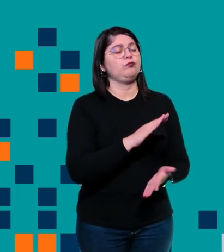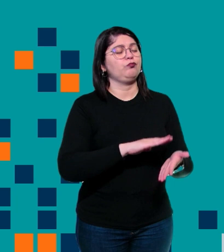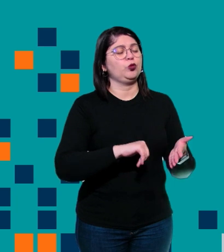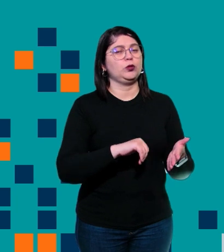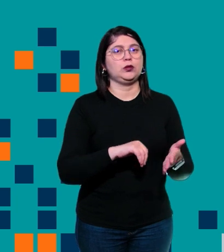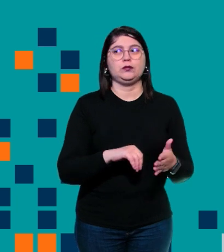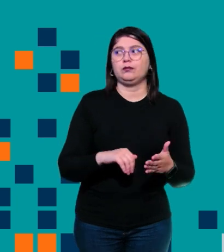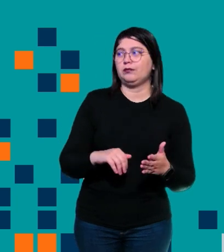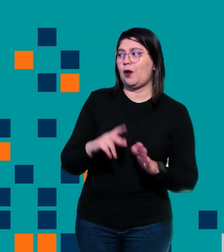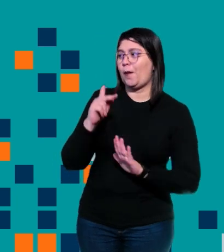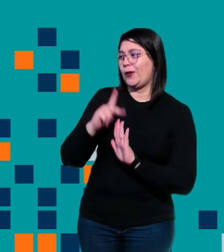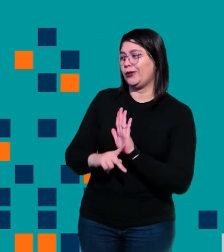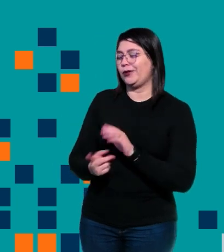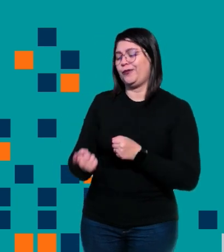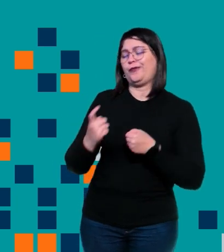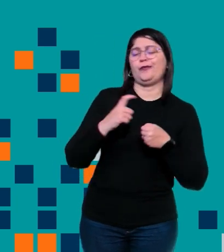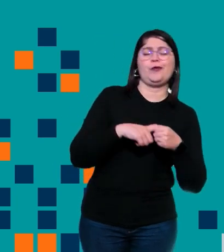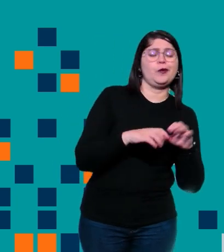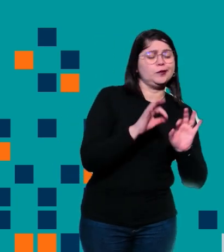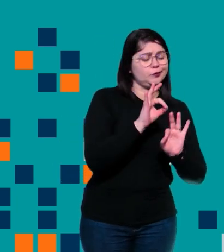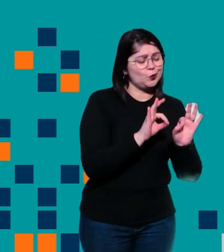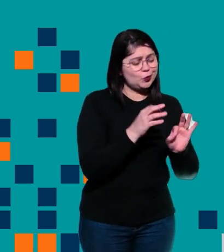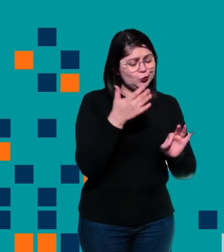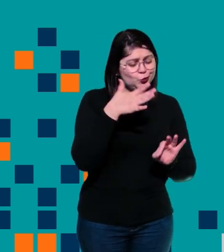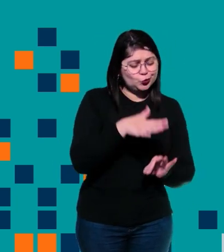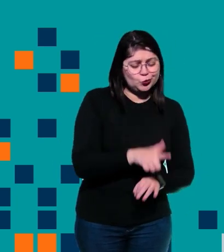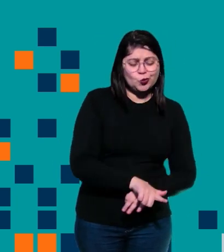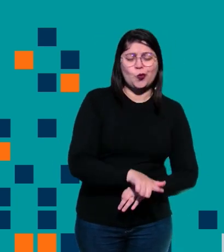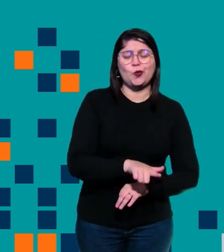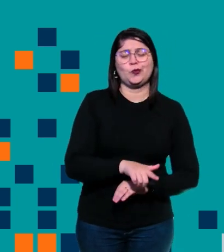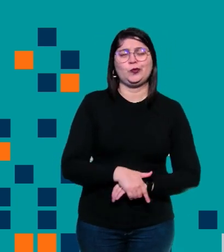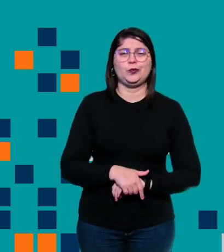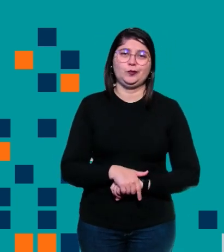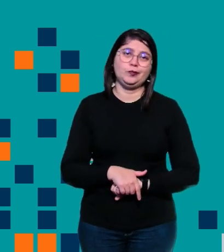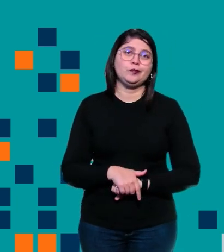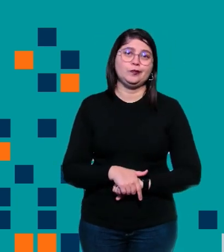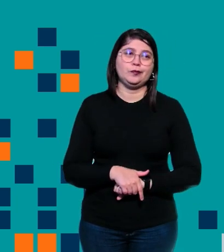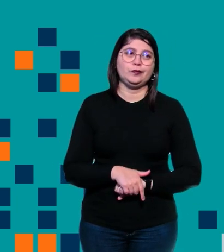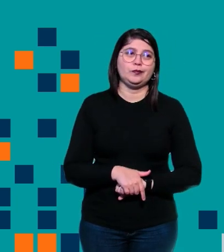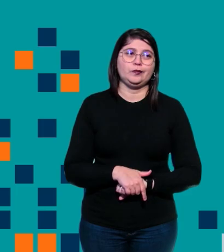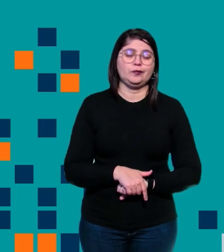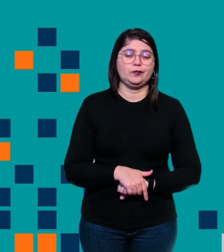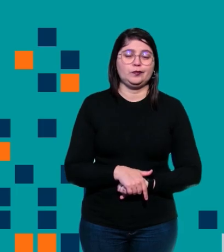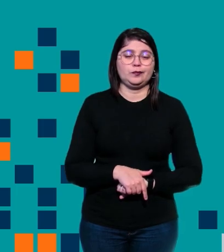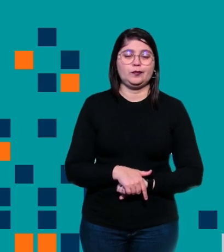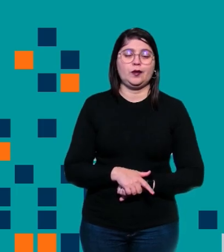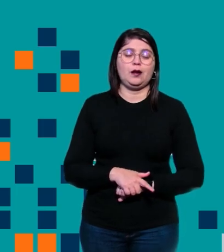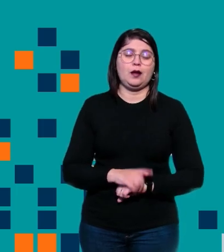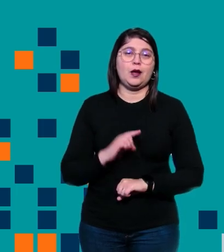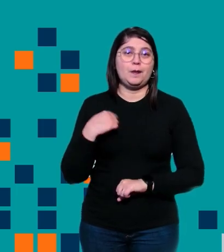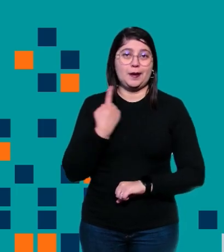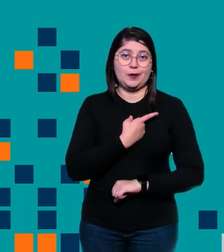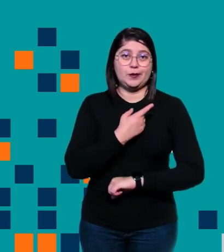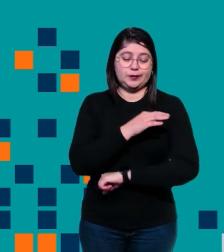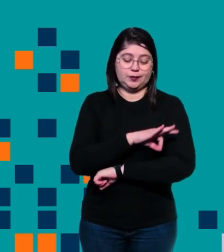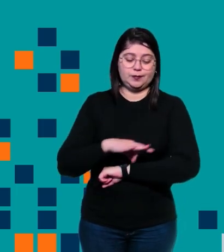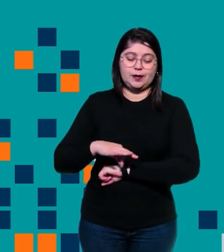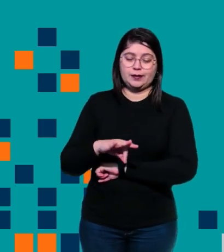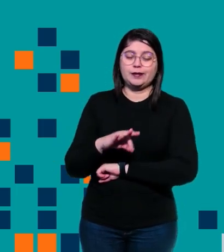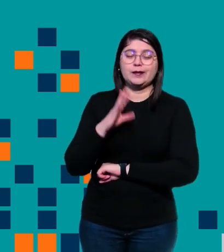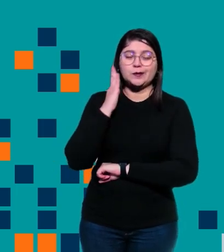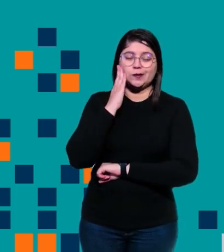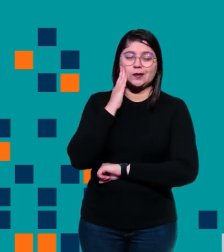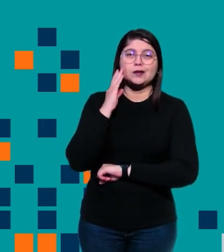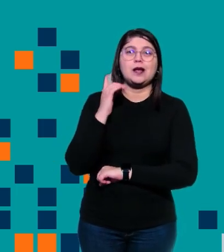e volta. Então, assim, como a gente vive de certa forma, todos nós, arquitetos, a gente vive essa